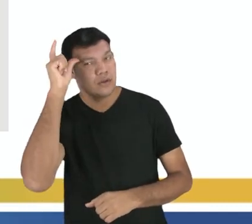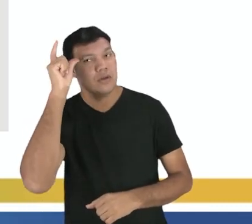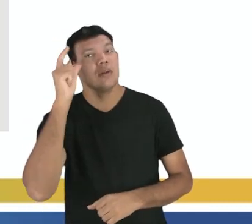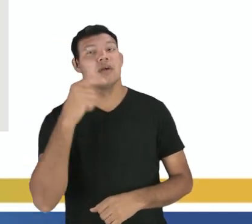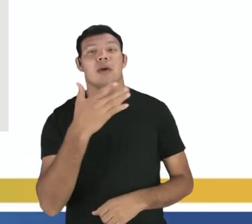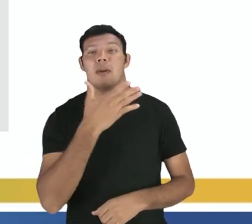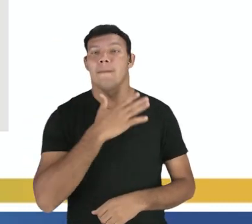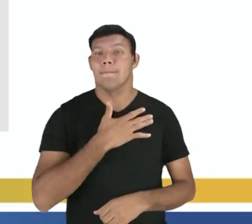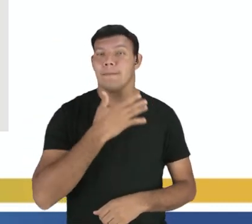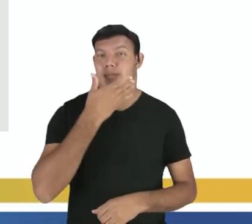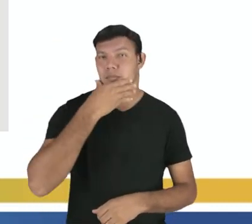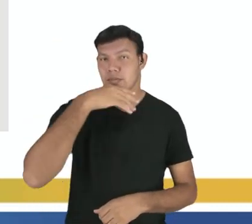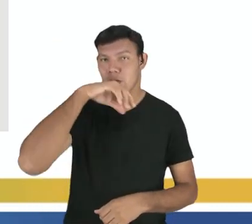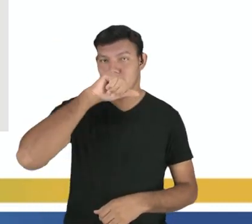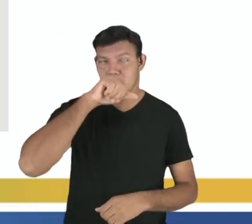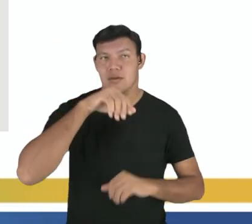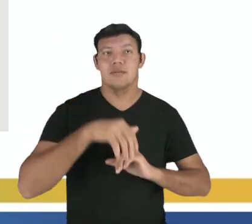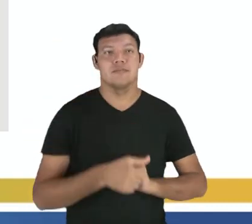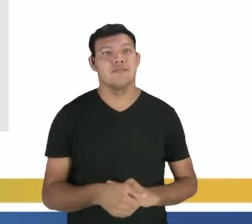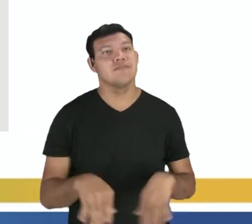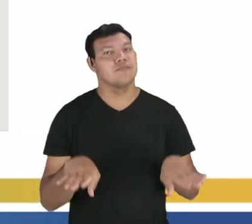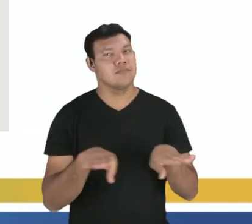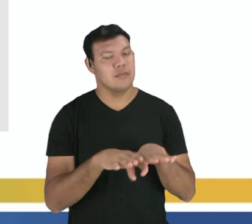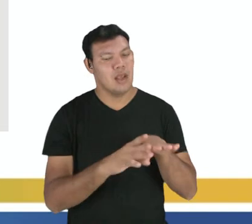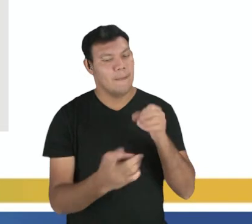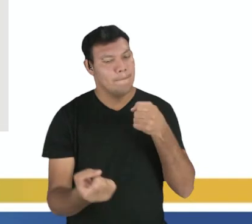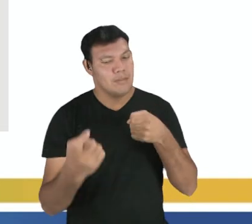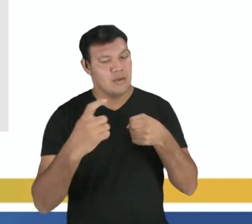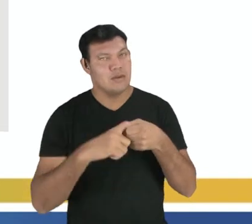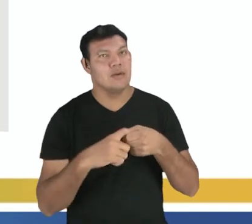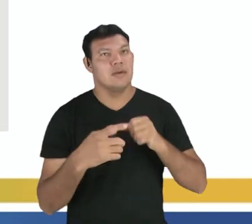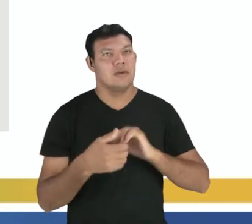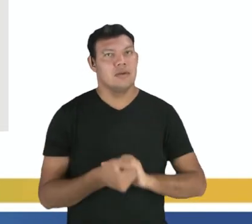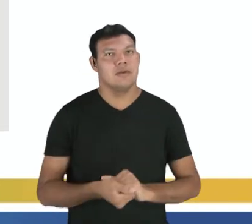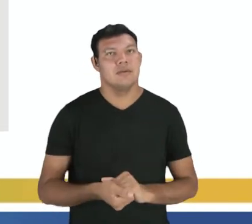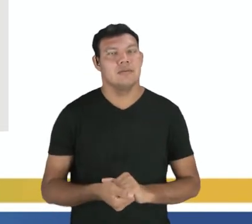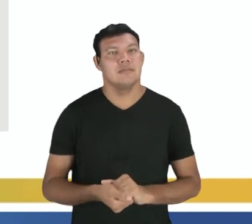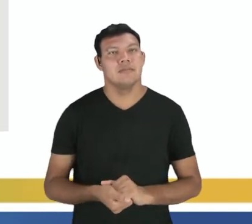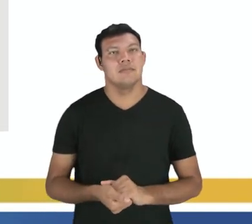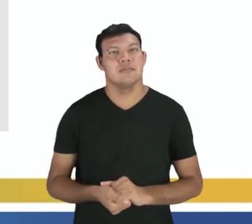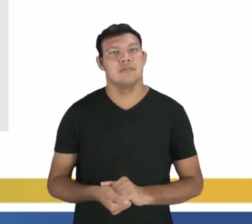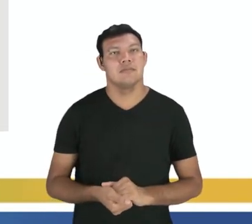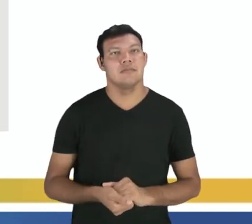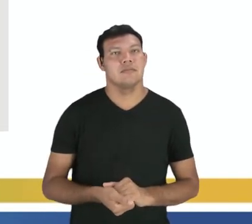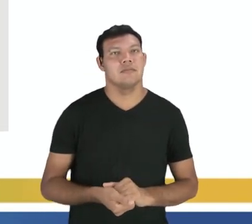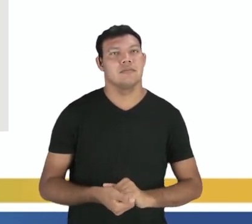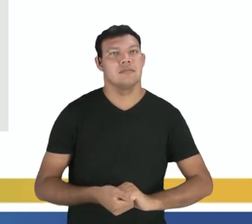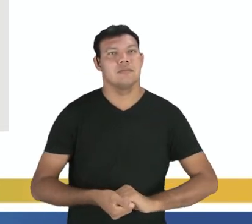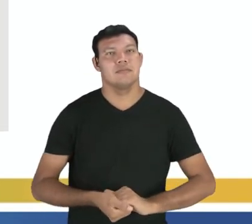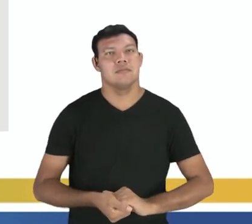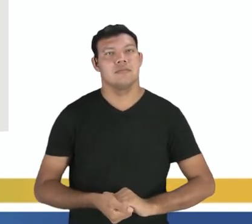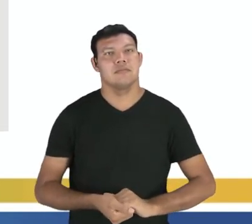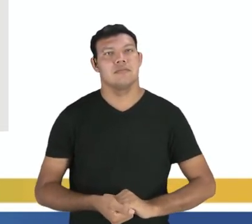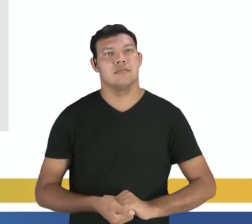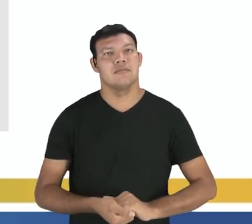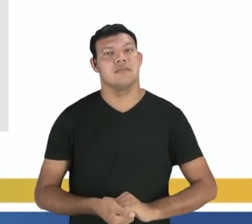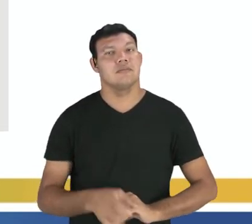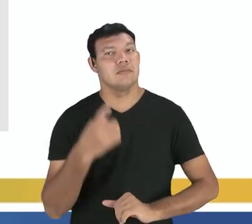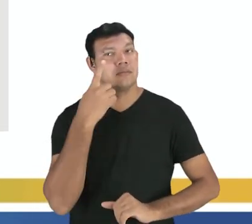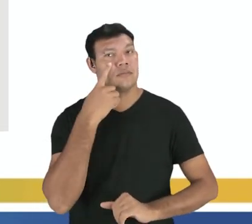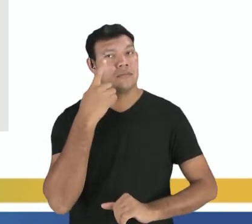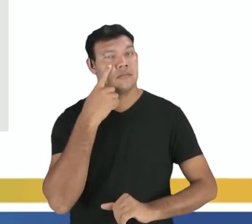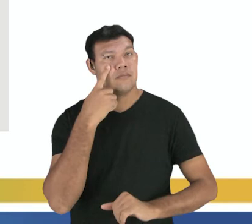também retoma médico. Então, está certo. O médico com quem saí ontem era meu pai. Vejam